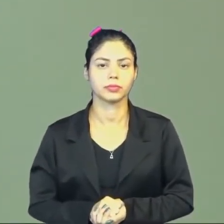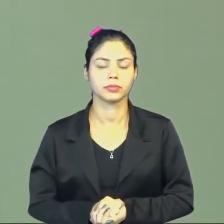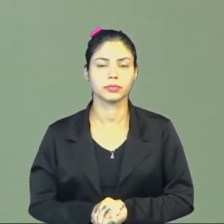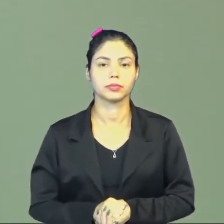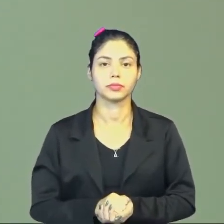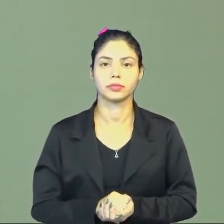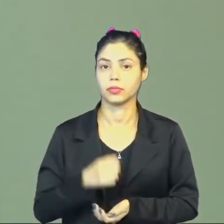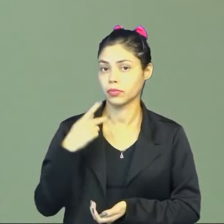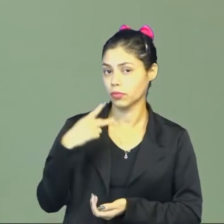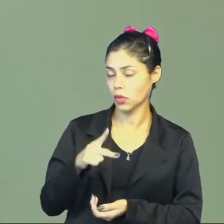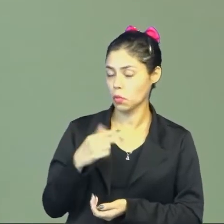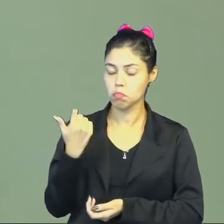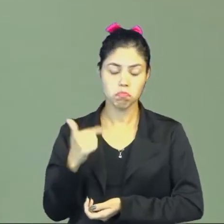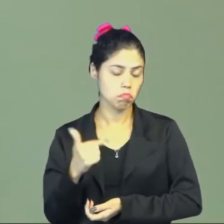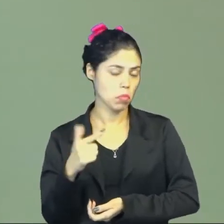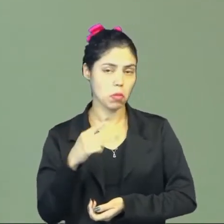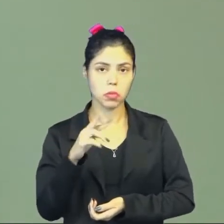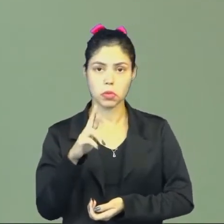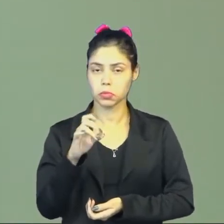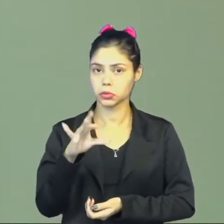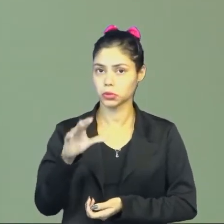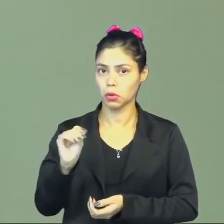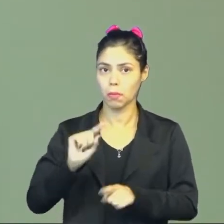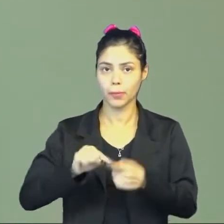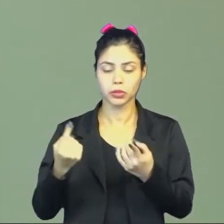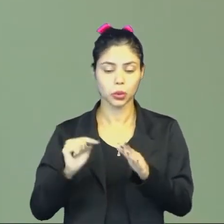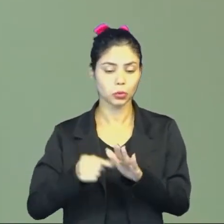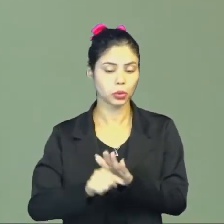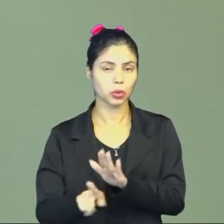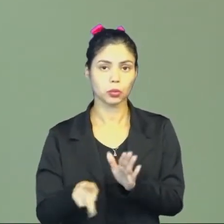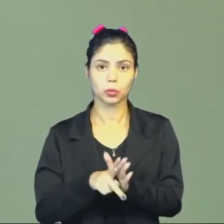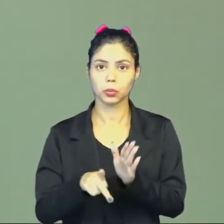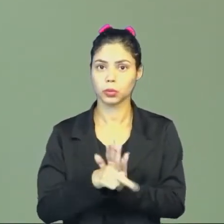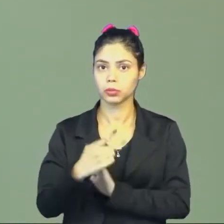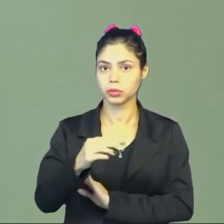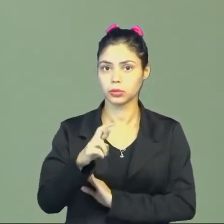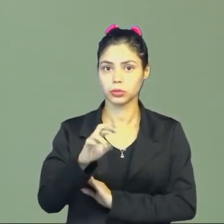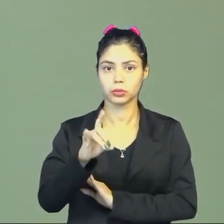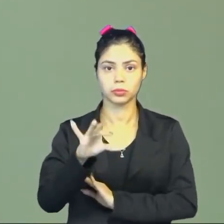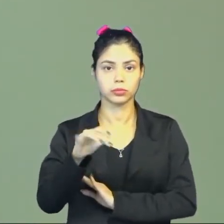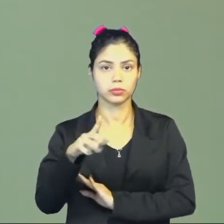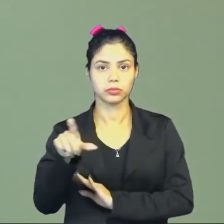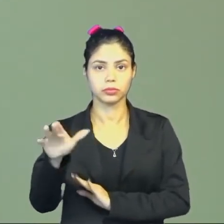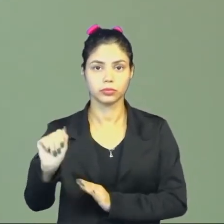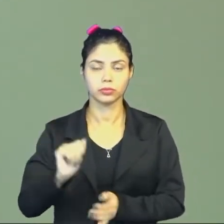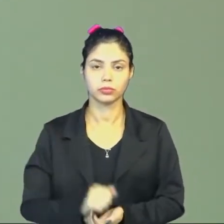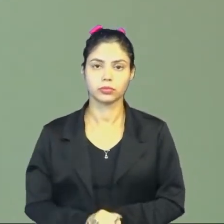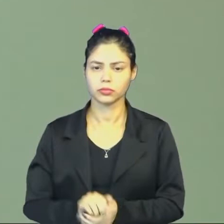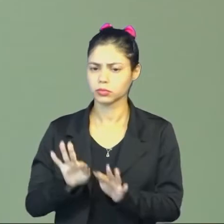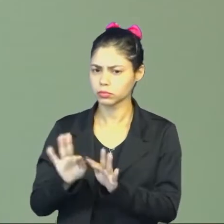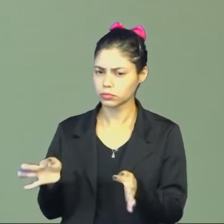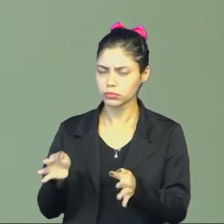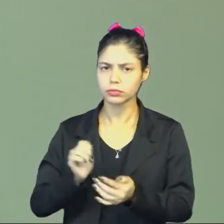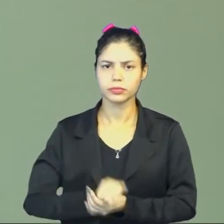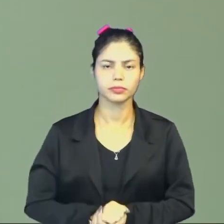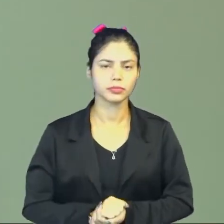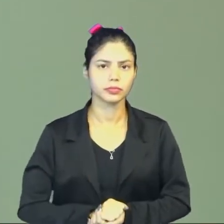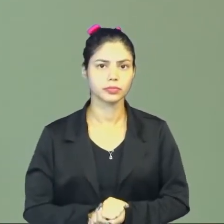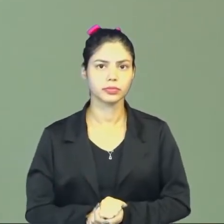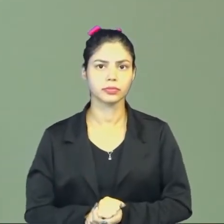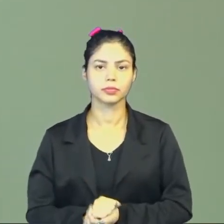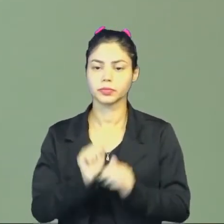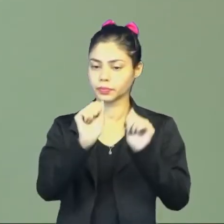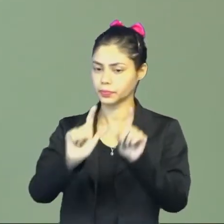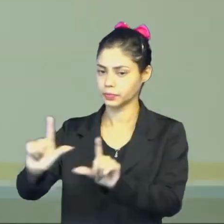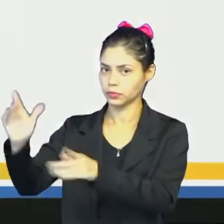elas não são proporção, mas elas estão dentro da proporção. Tudo bem? Então é uma coisa simples. Vamos